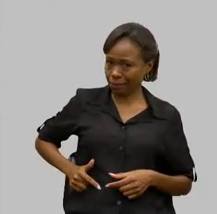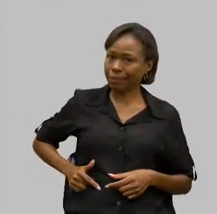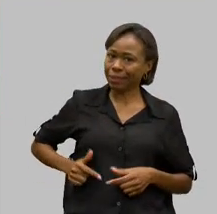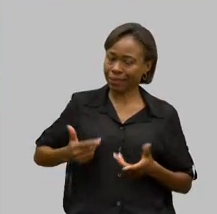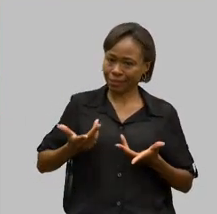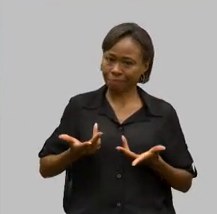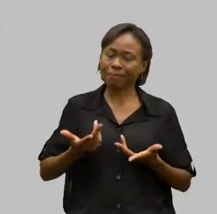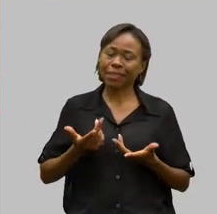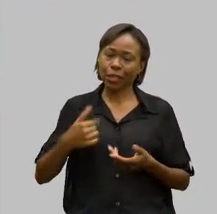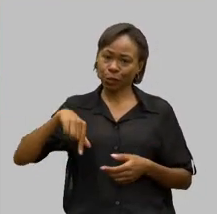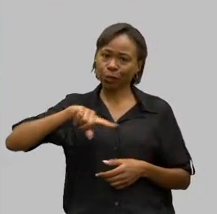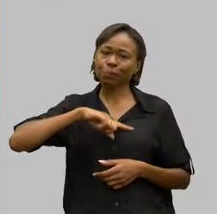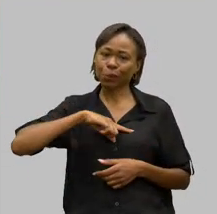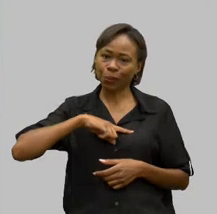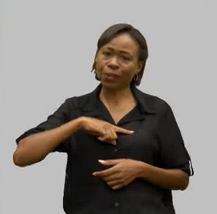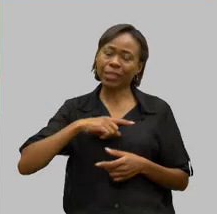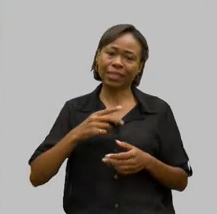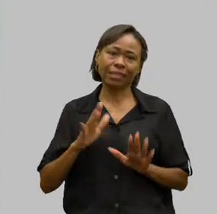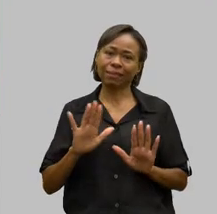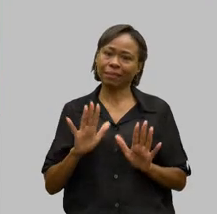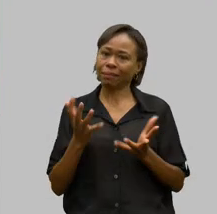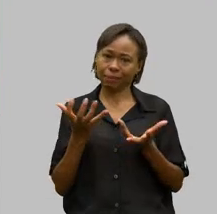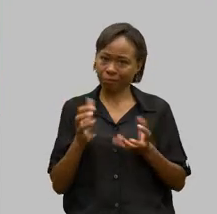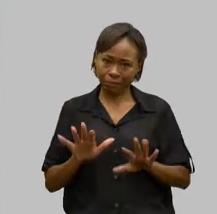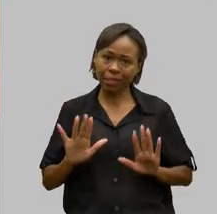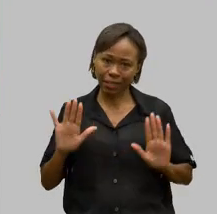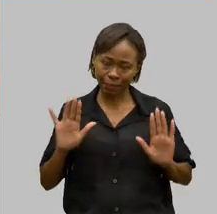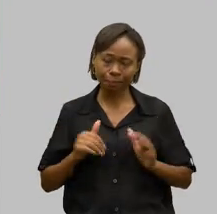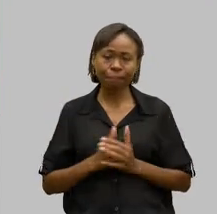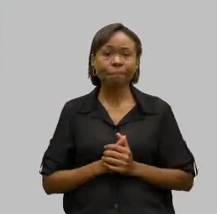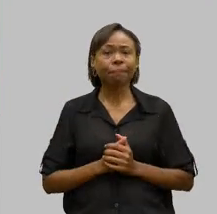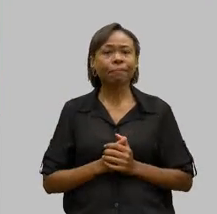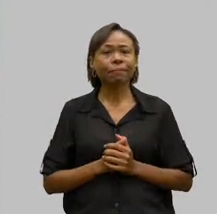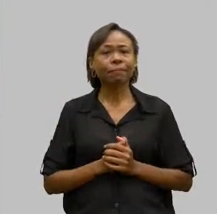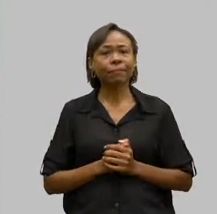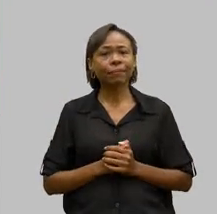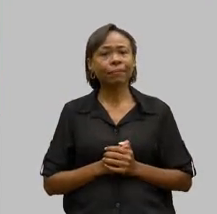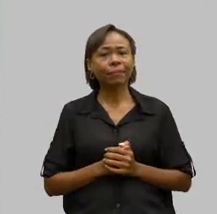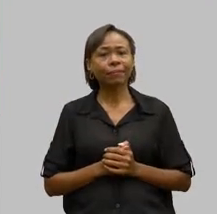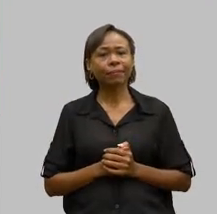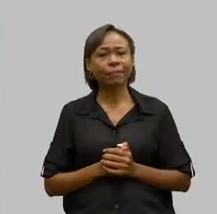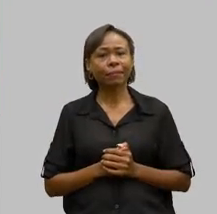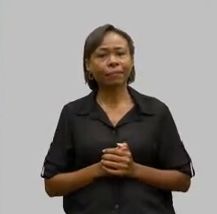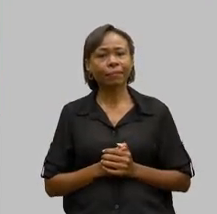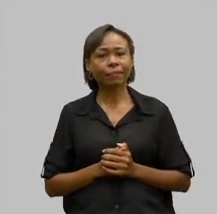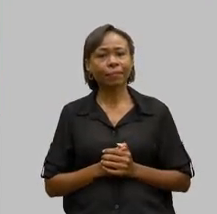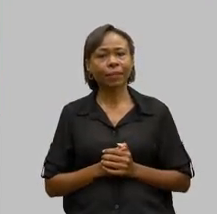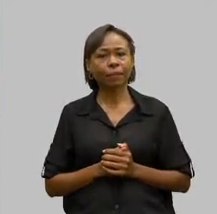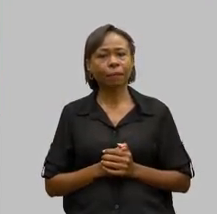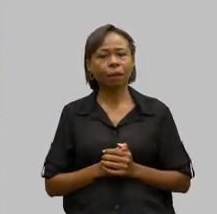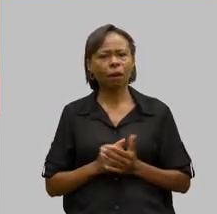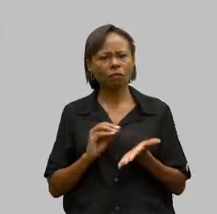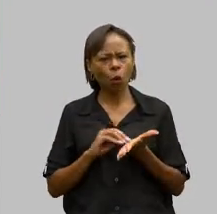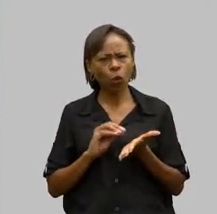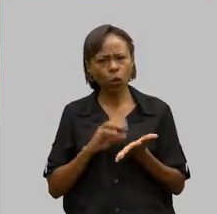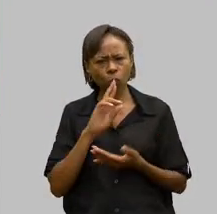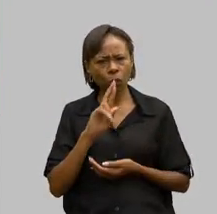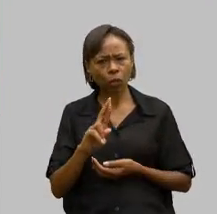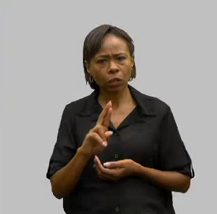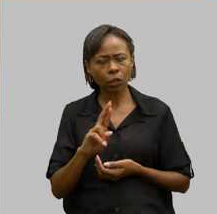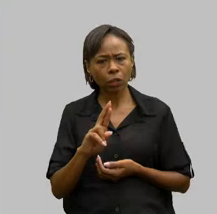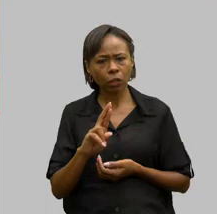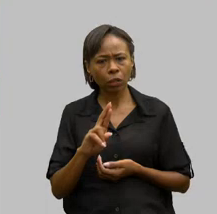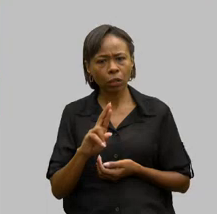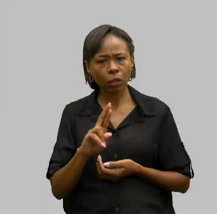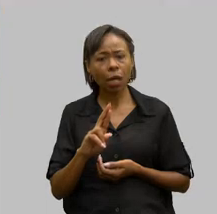realmente não defende. Eu fiquei com algum ponto, sem te responder, deputado. O corte de ponto, por